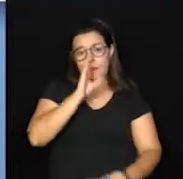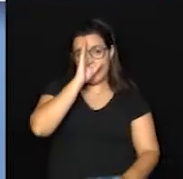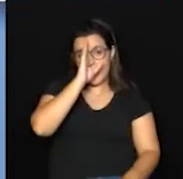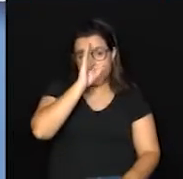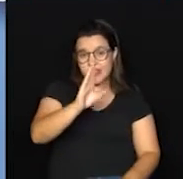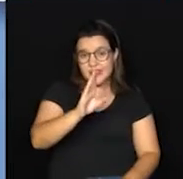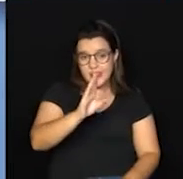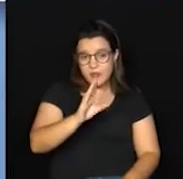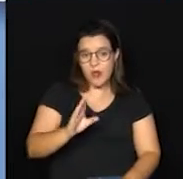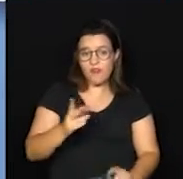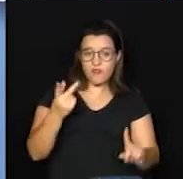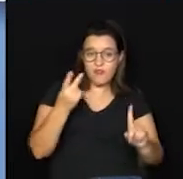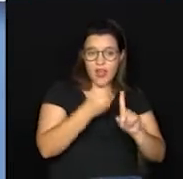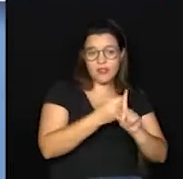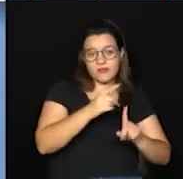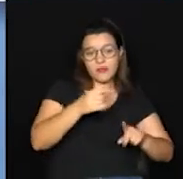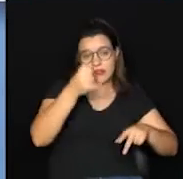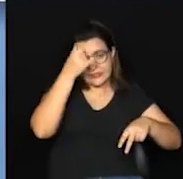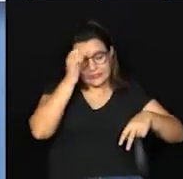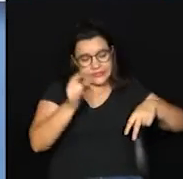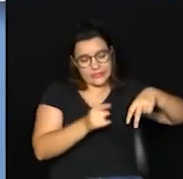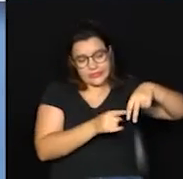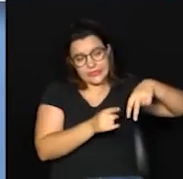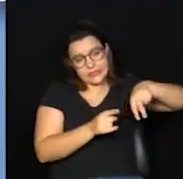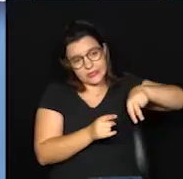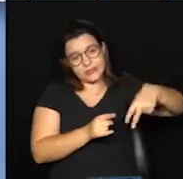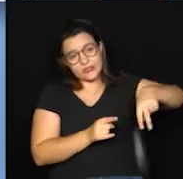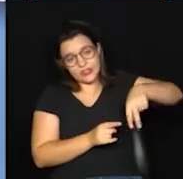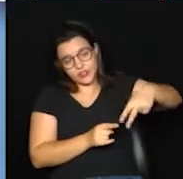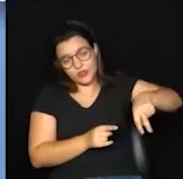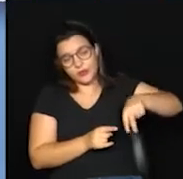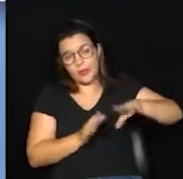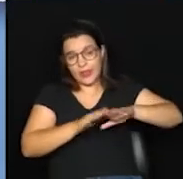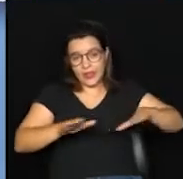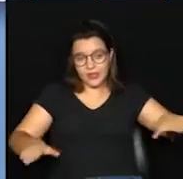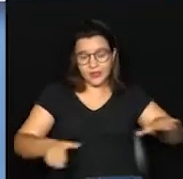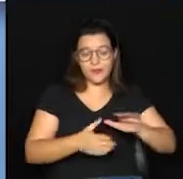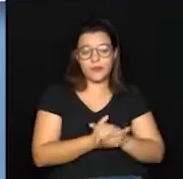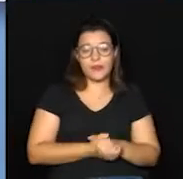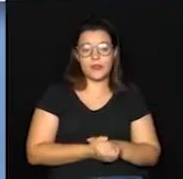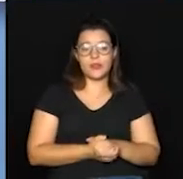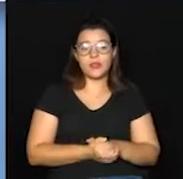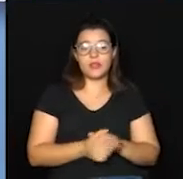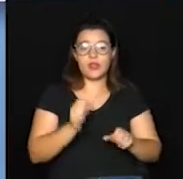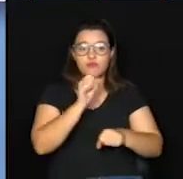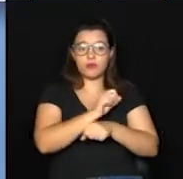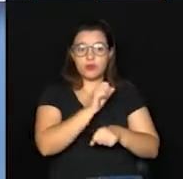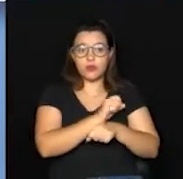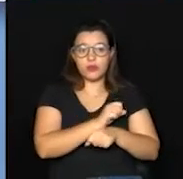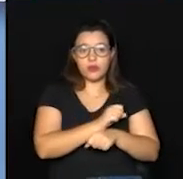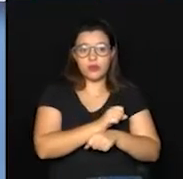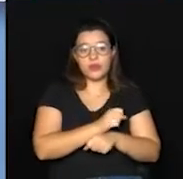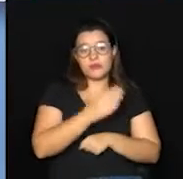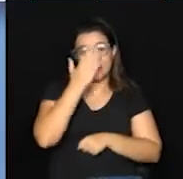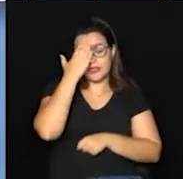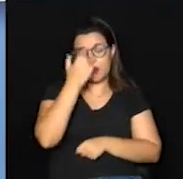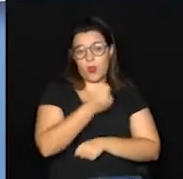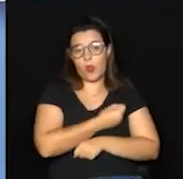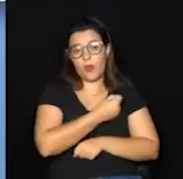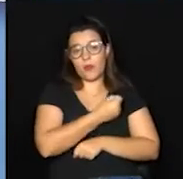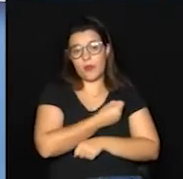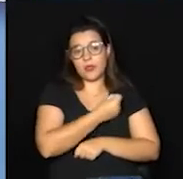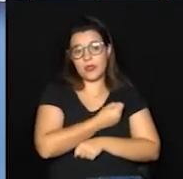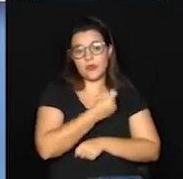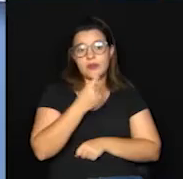de poliomielite, que é contra a paralisia infantil. Então, a gente aguarda esses dados na região metropolitana. Campinas